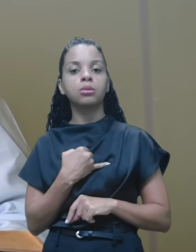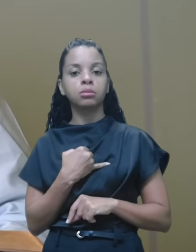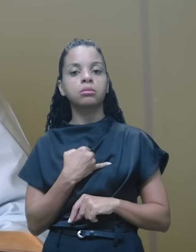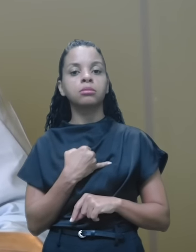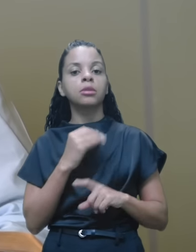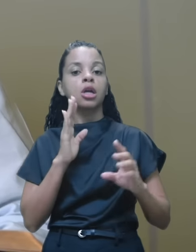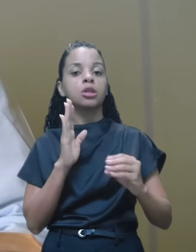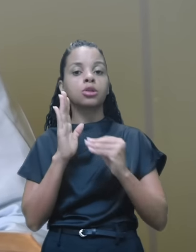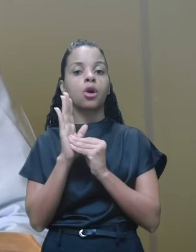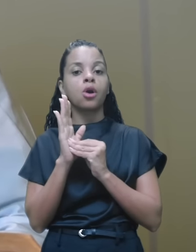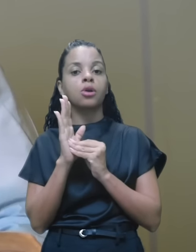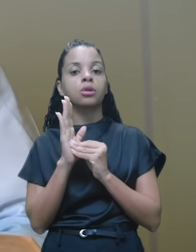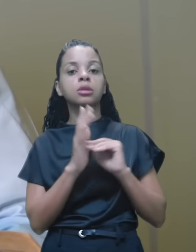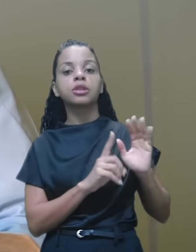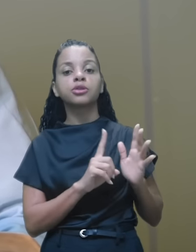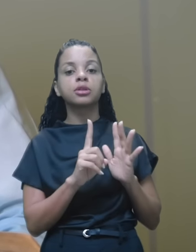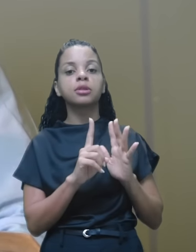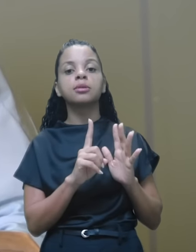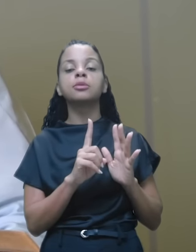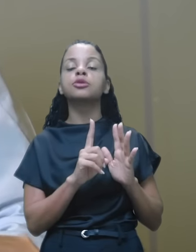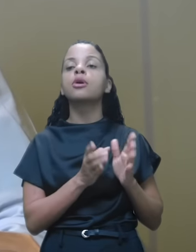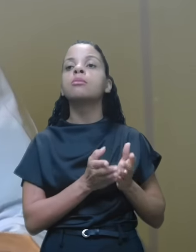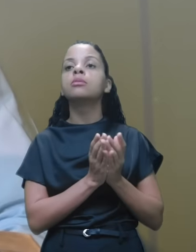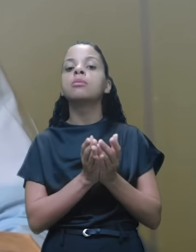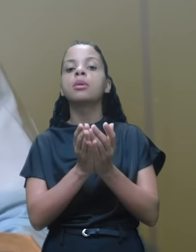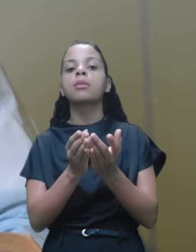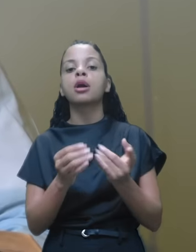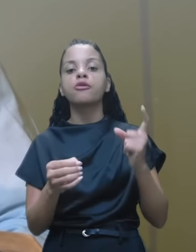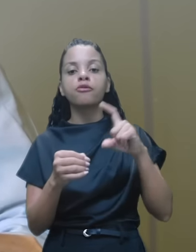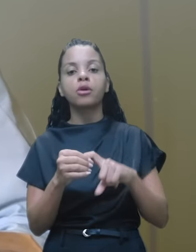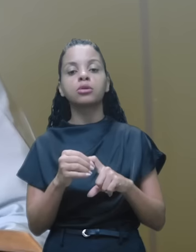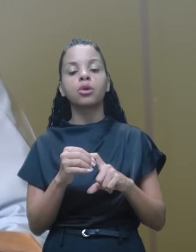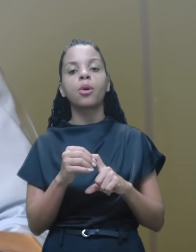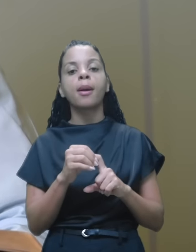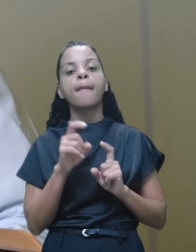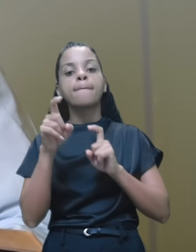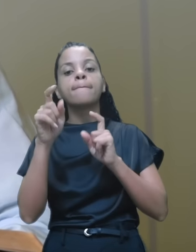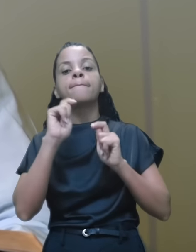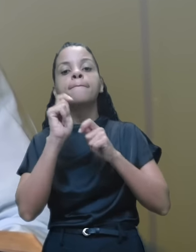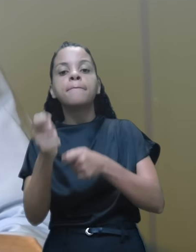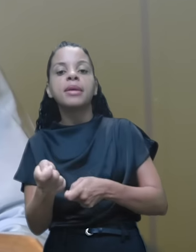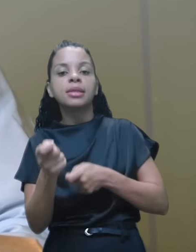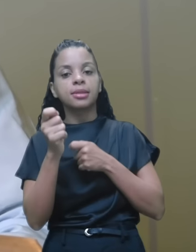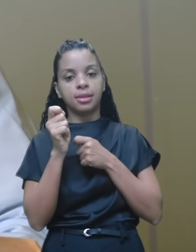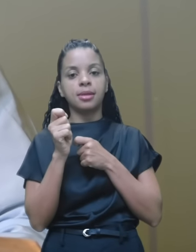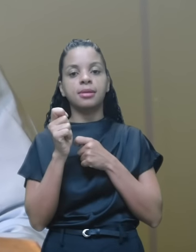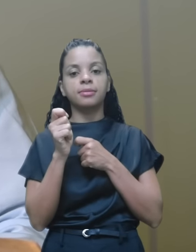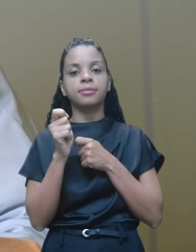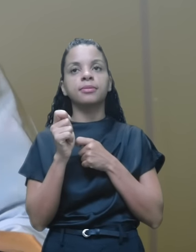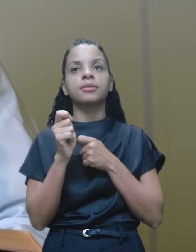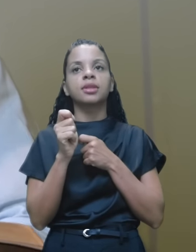voltando a pescar. Então esse ato deles voltarem para casa, esse ato deles voltarem para a pescaria, mostra